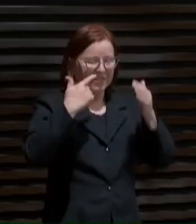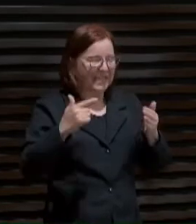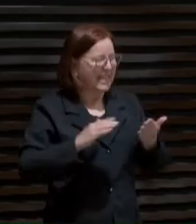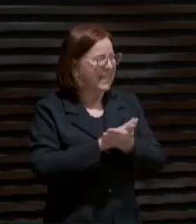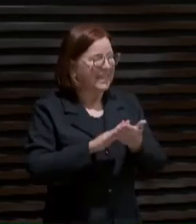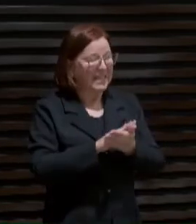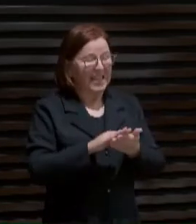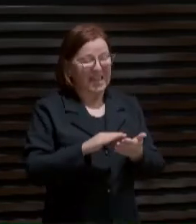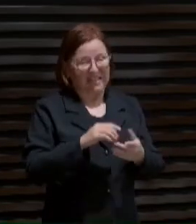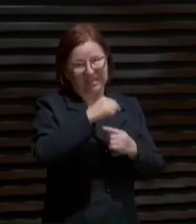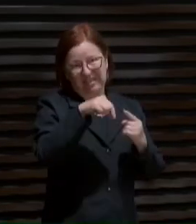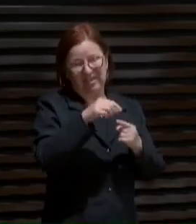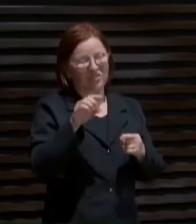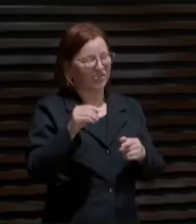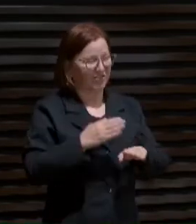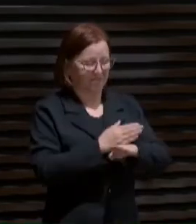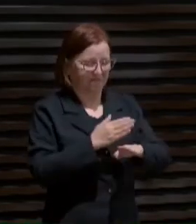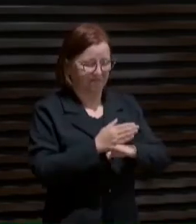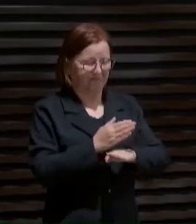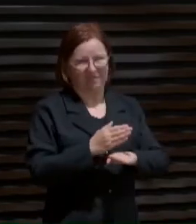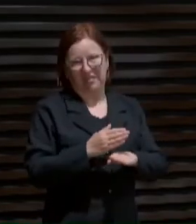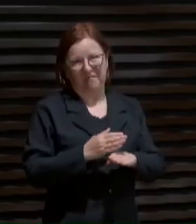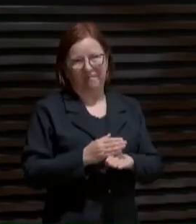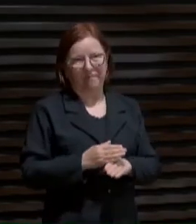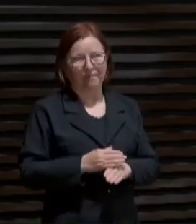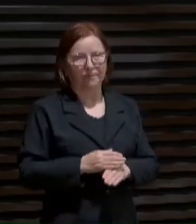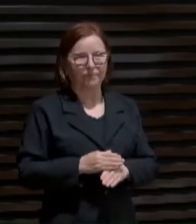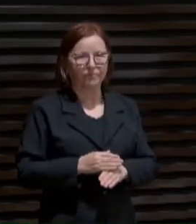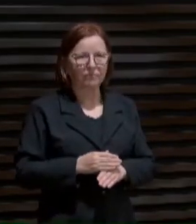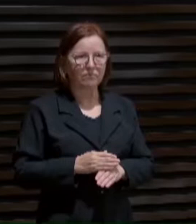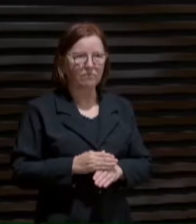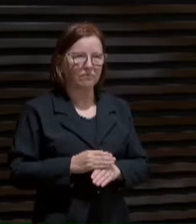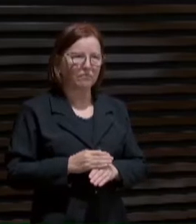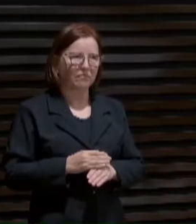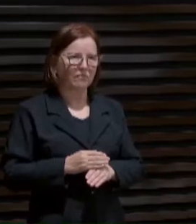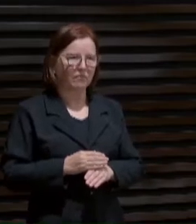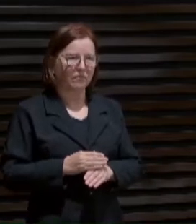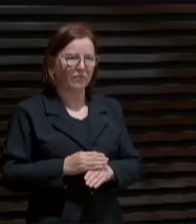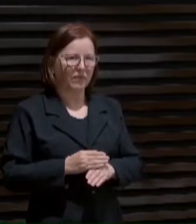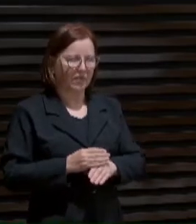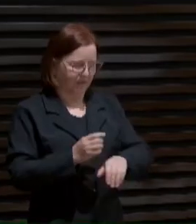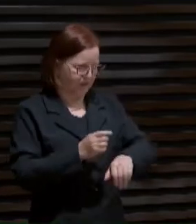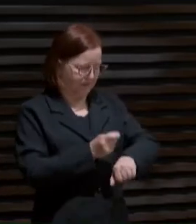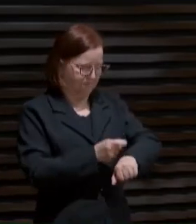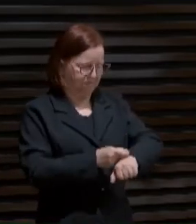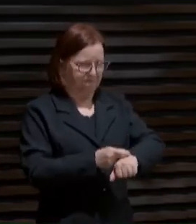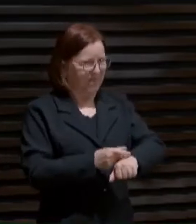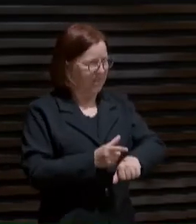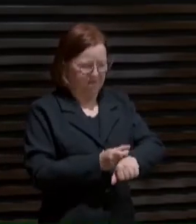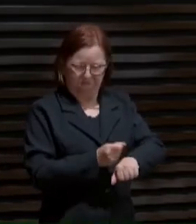senão feridas e contusões e Chagas inflamadas umas e outras não espremidas nem